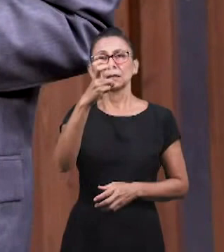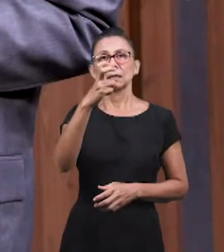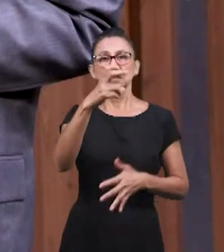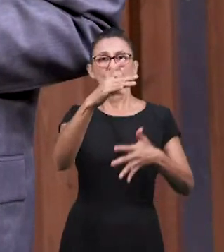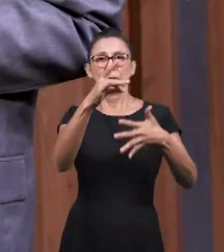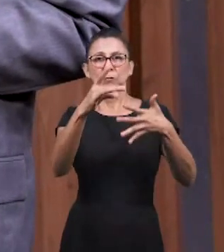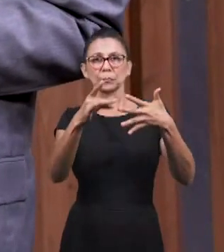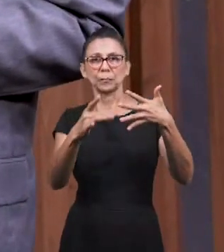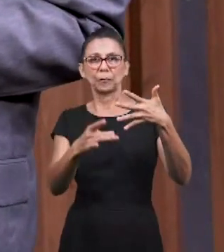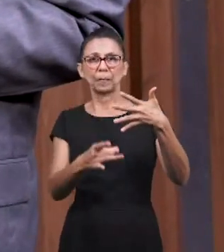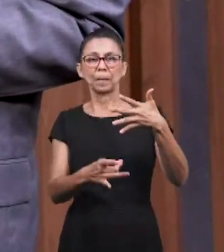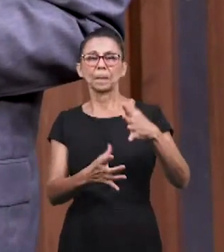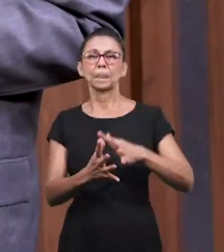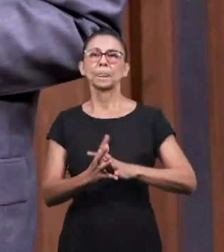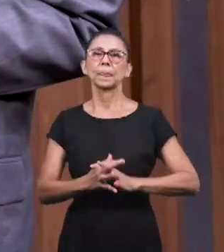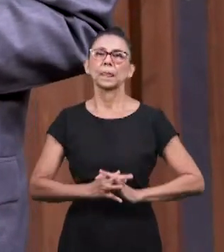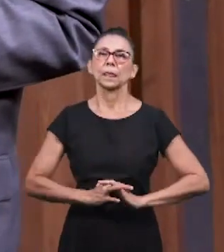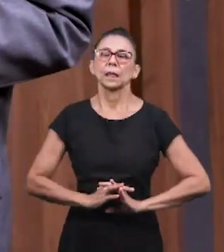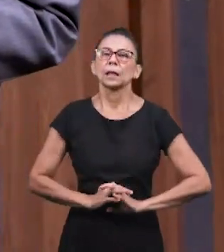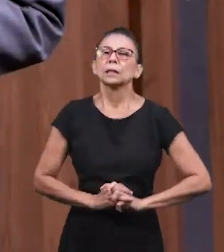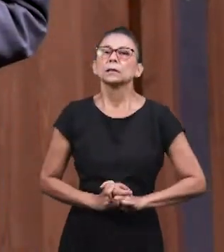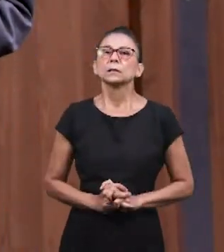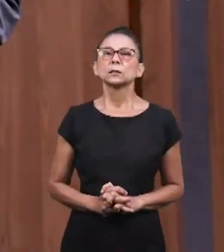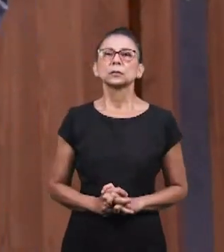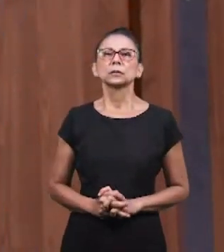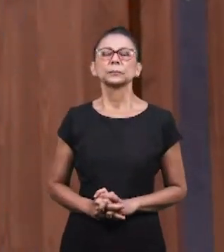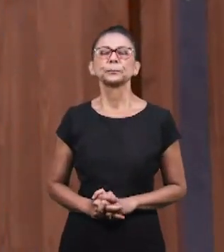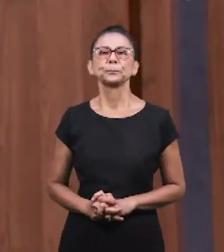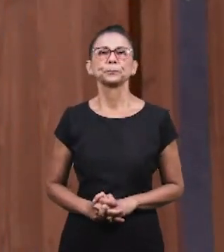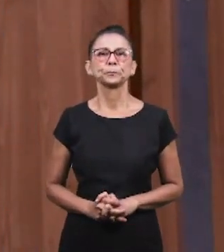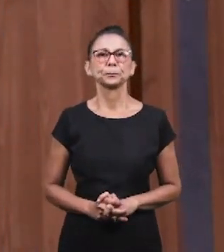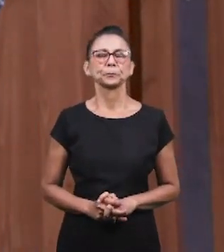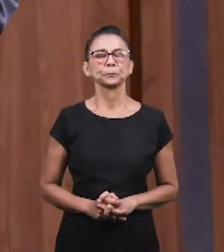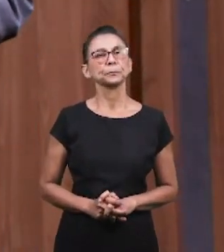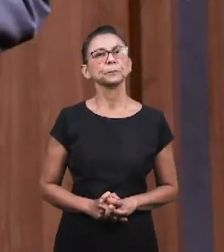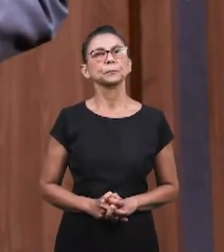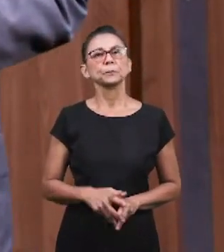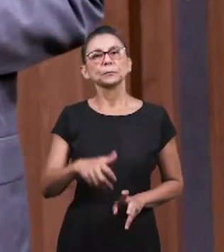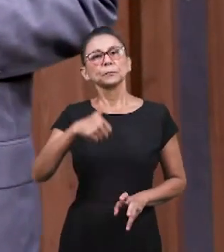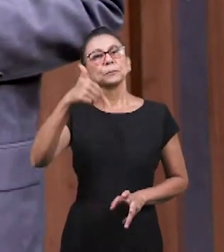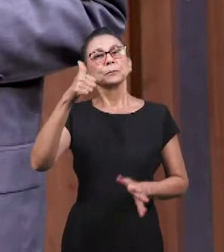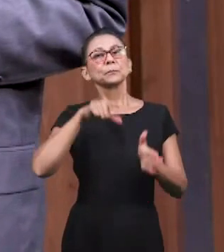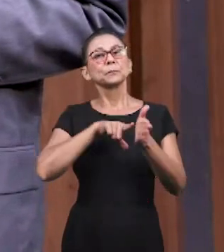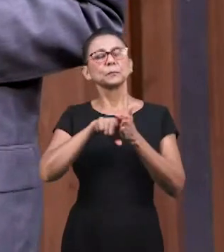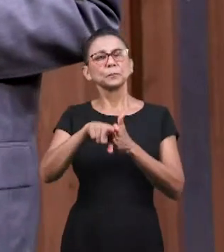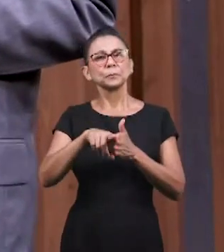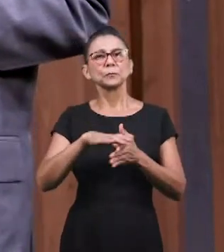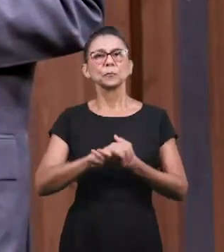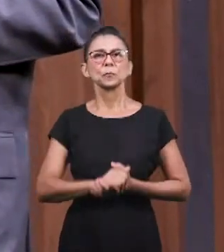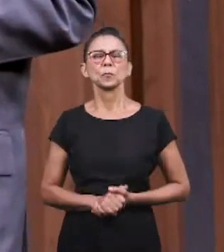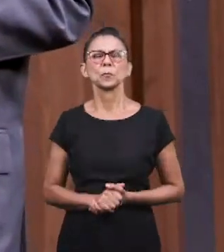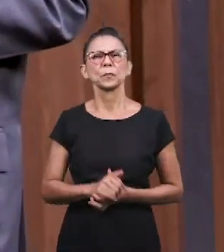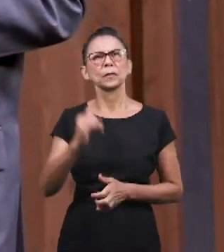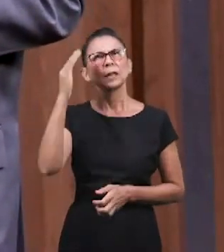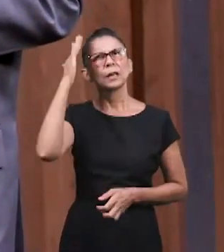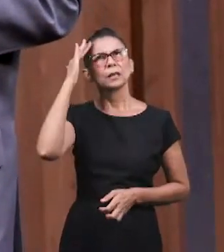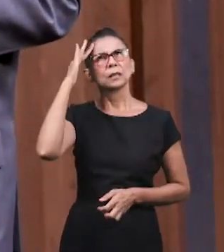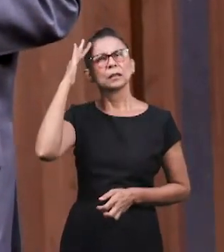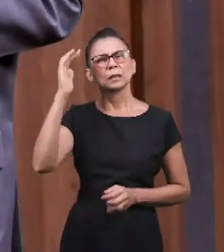aqui. Elas são destinadas a todos. A primeira é a seguinte: complete o entendimento de